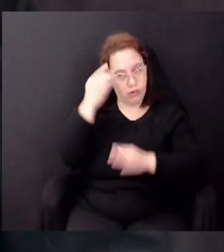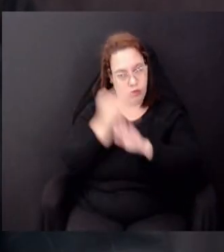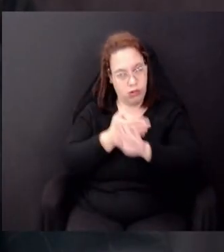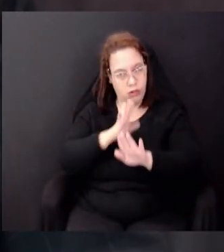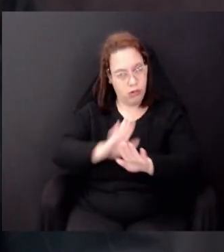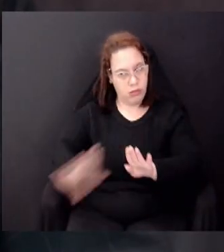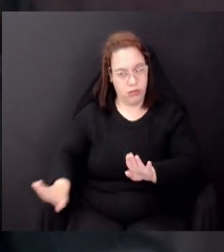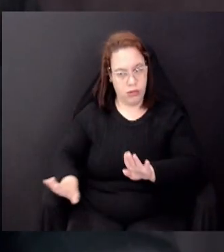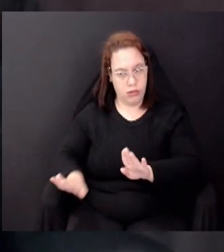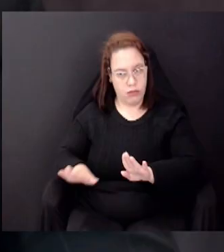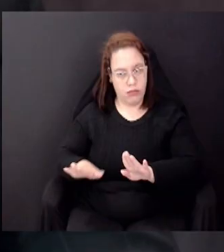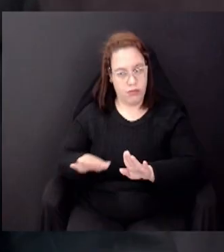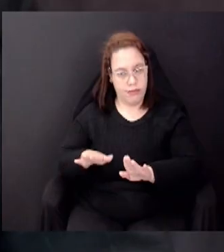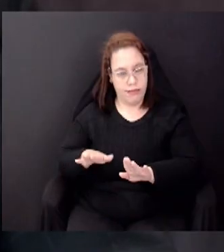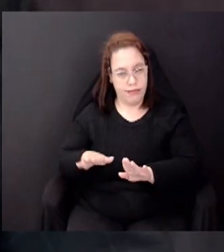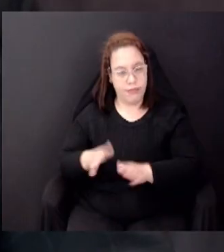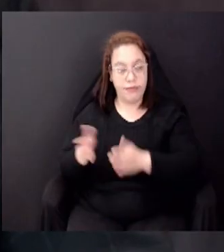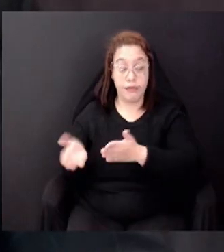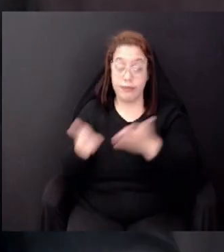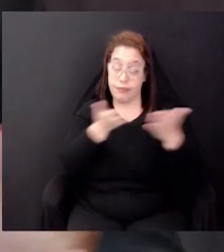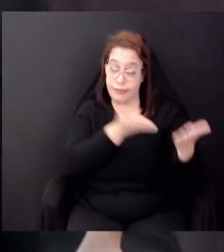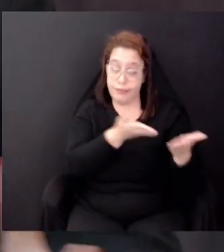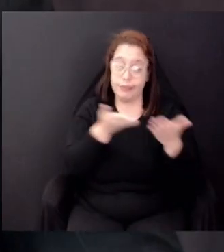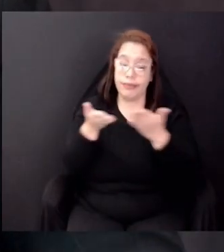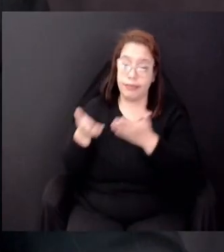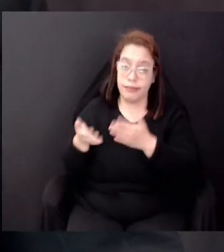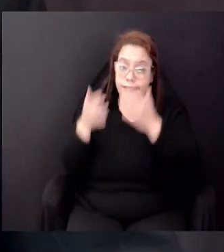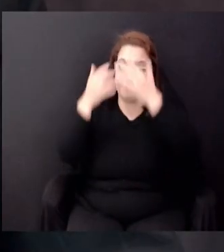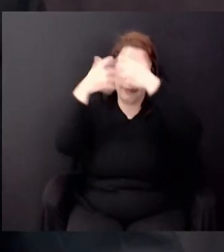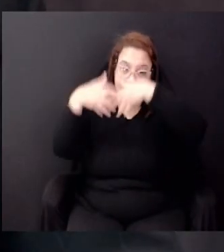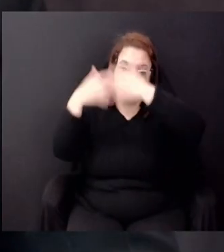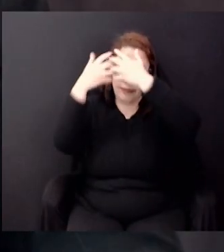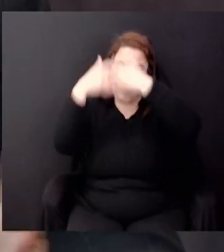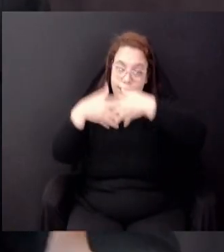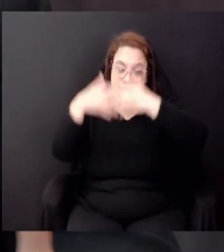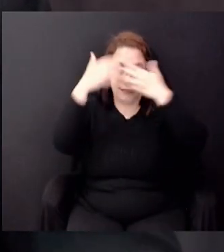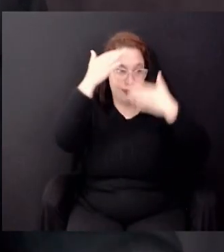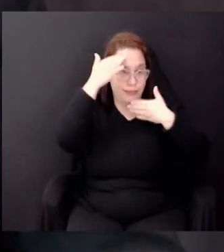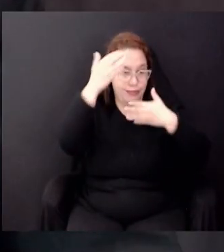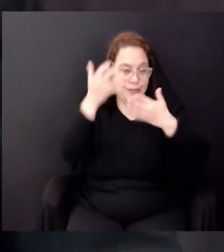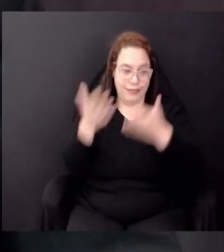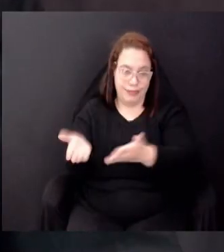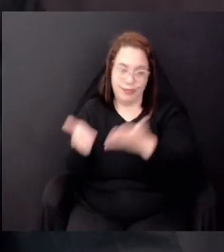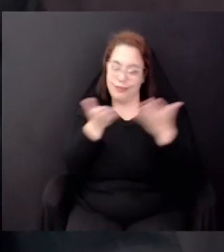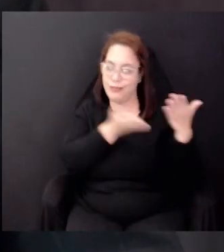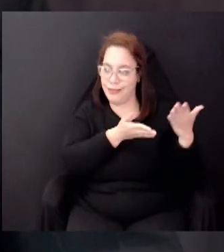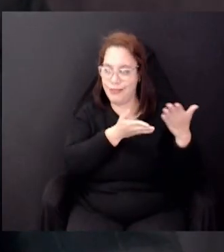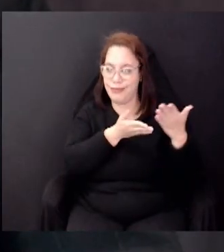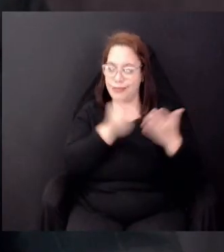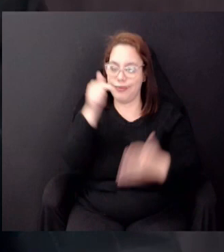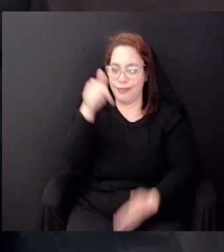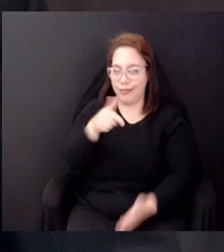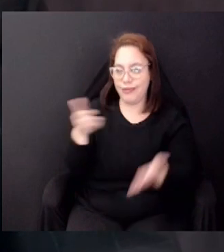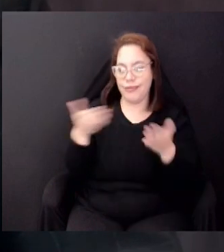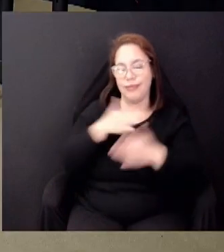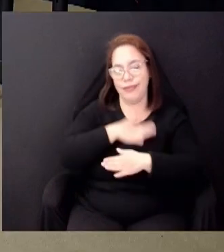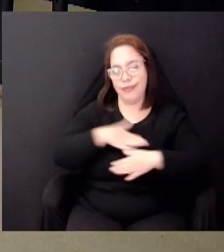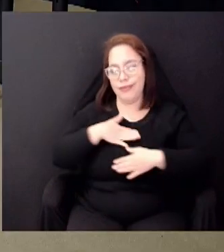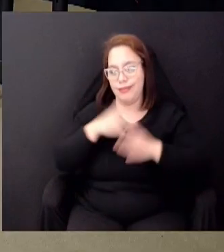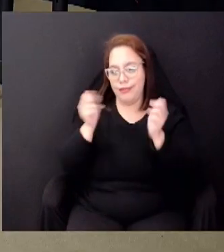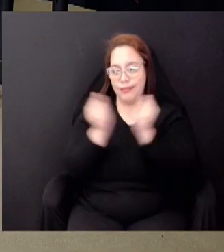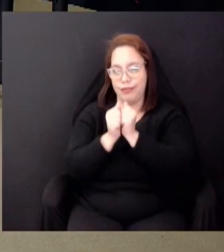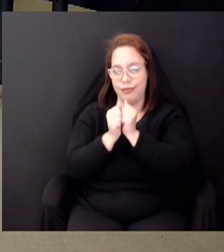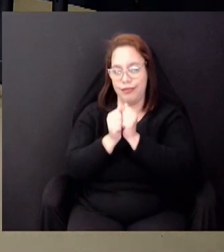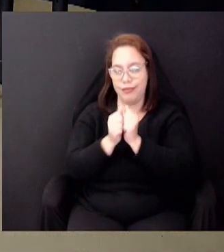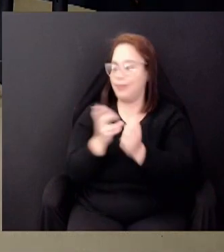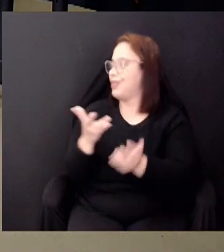aí o nosso convite para essa reflexão. Muito obrigada pelo convite, para estar aqui, foi um prazer estar com vocês. Maravilhoso,